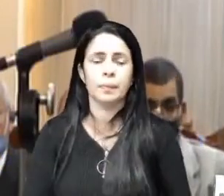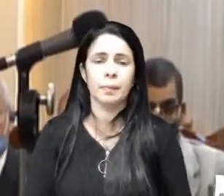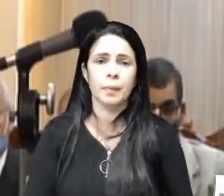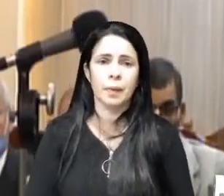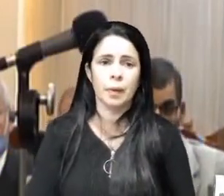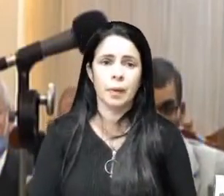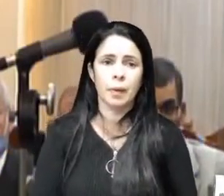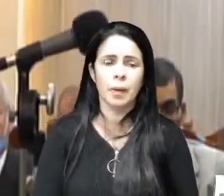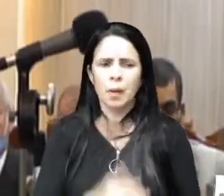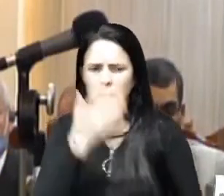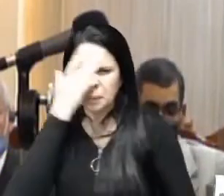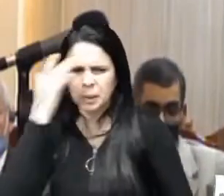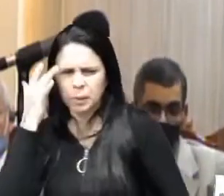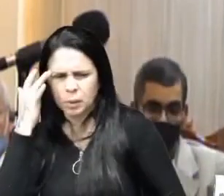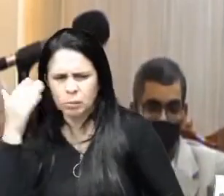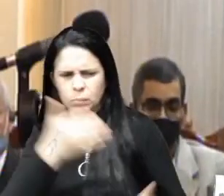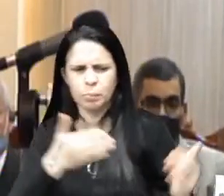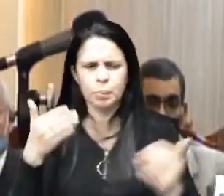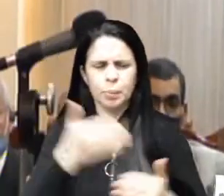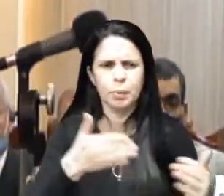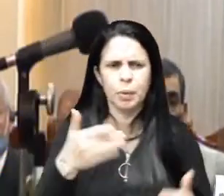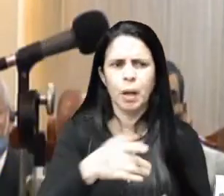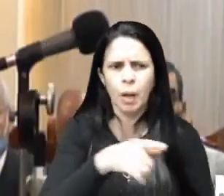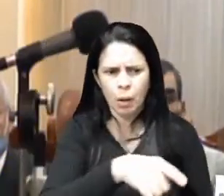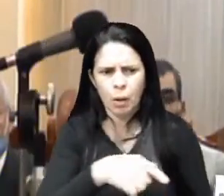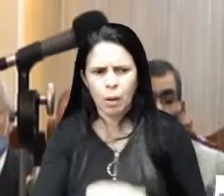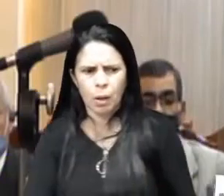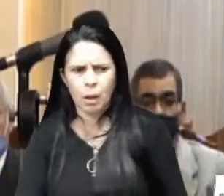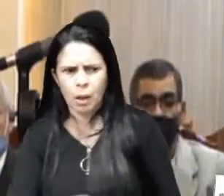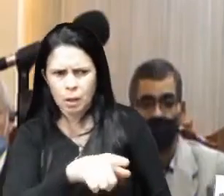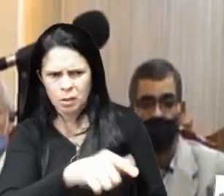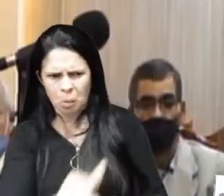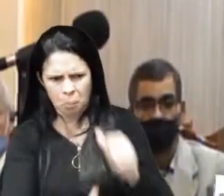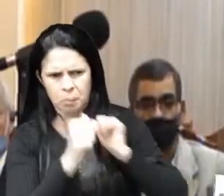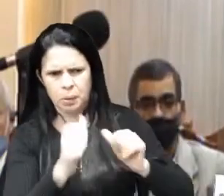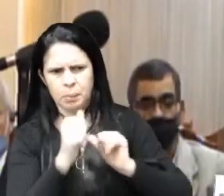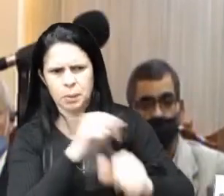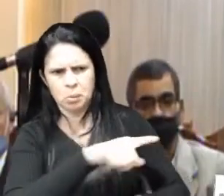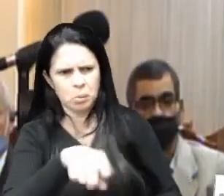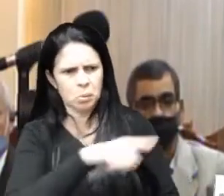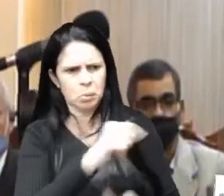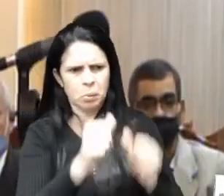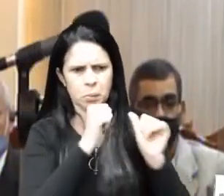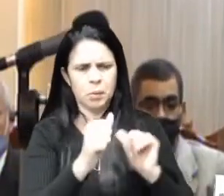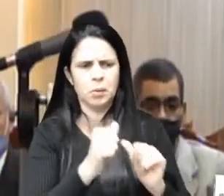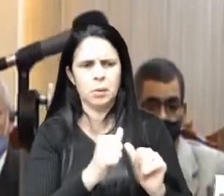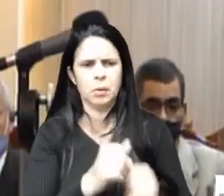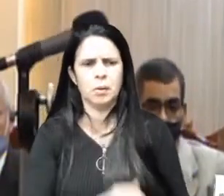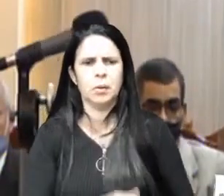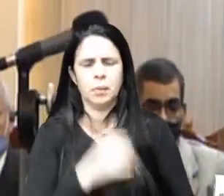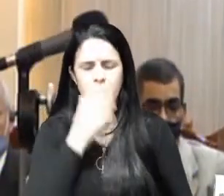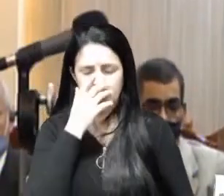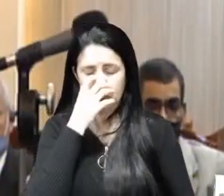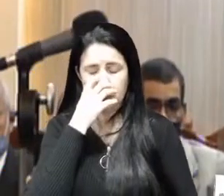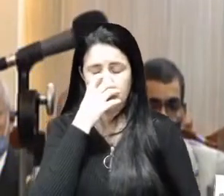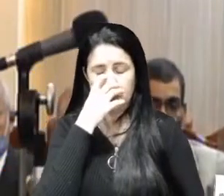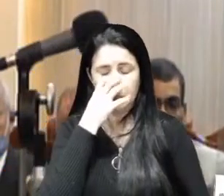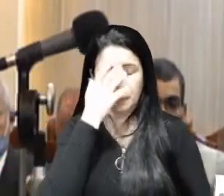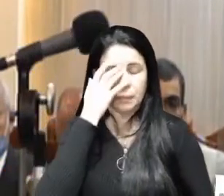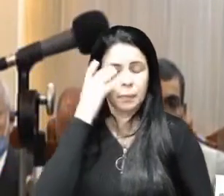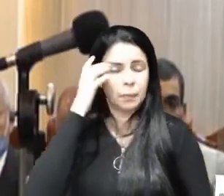chegaram no cenáculo, o que é que eles diziam? Eles estão embriagados. Estão cheios de mosto.